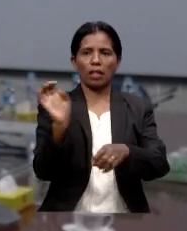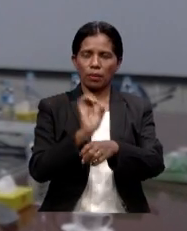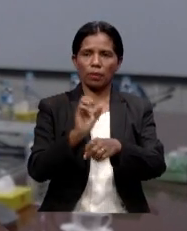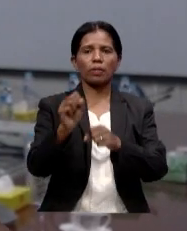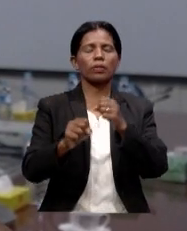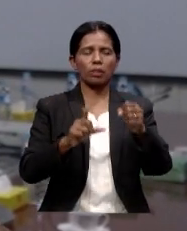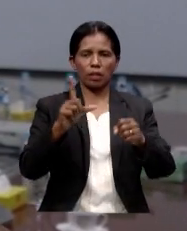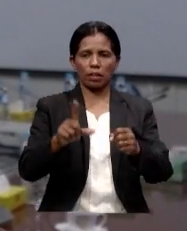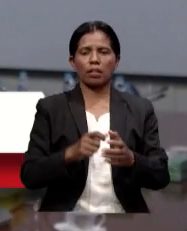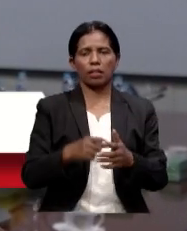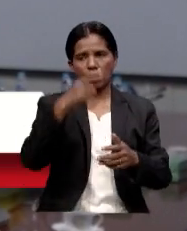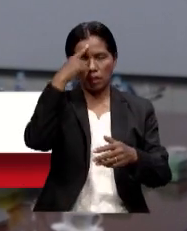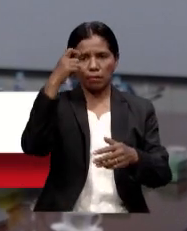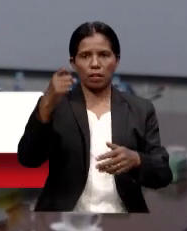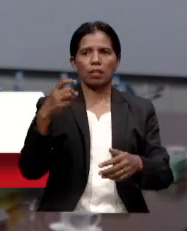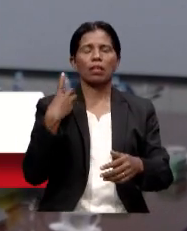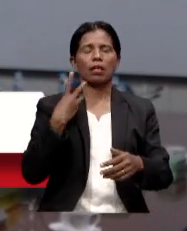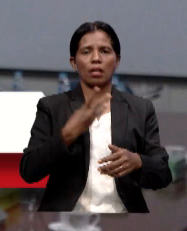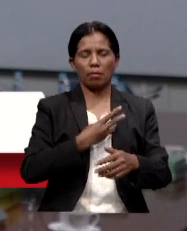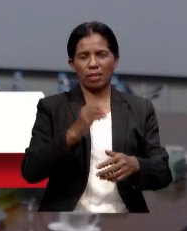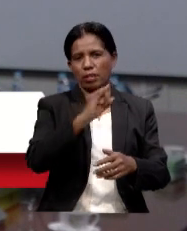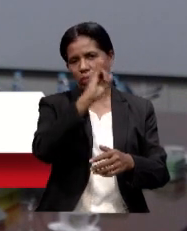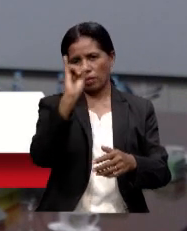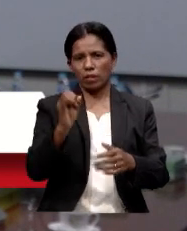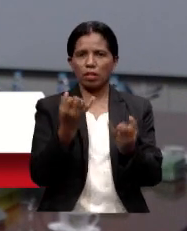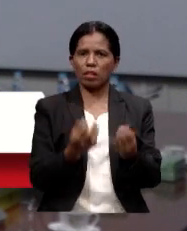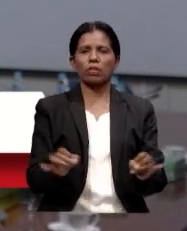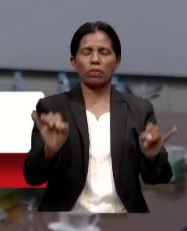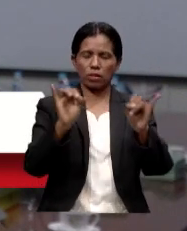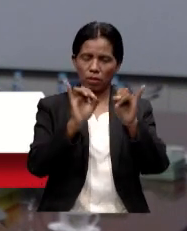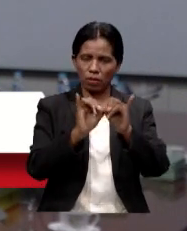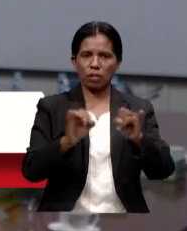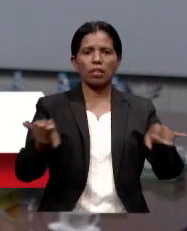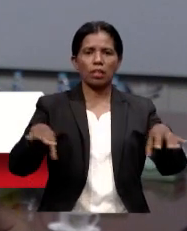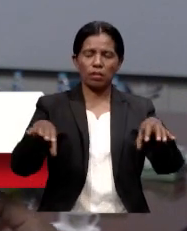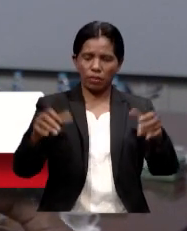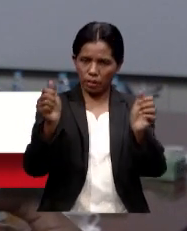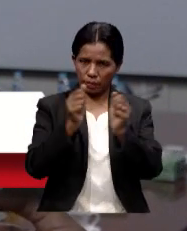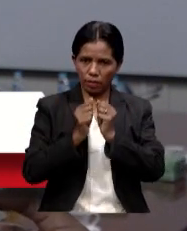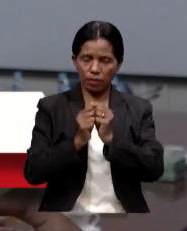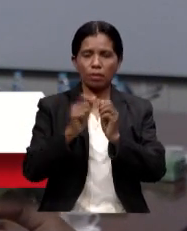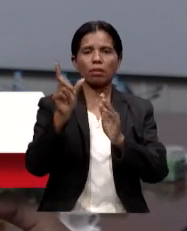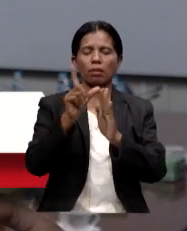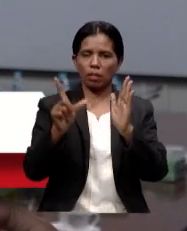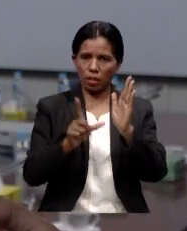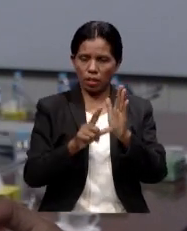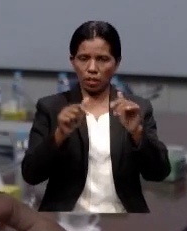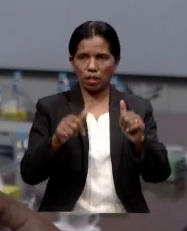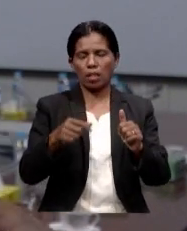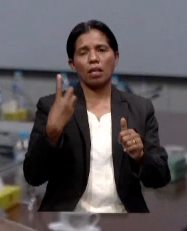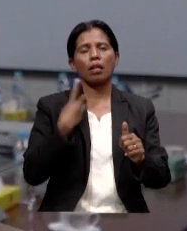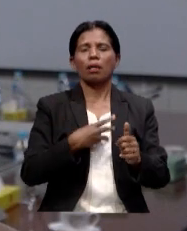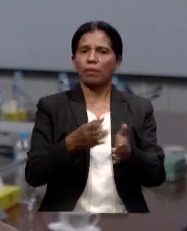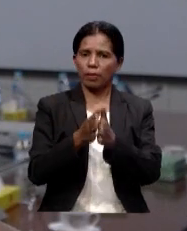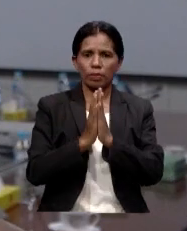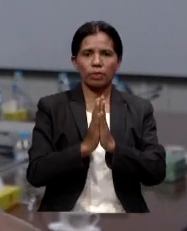Tau tambanema ka ami identifica instituição sernebe ke ia relação ho lei ne. Ta ami husu